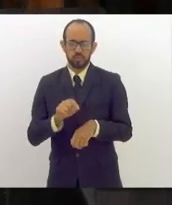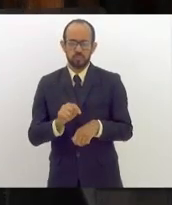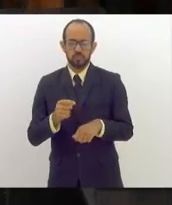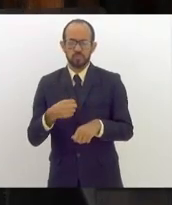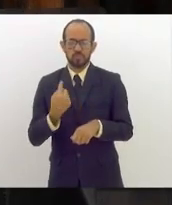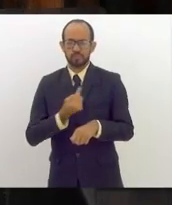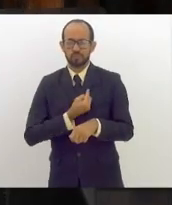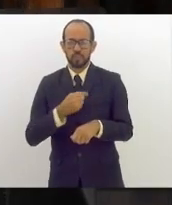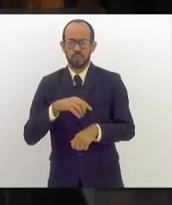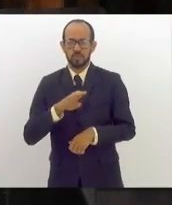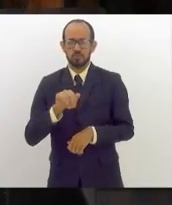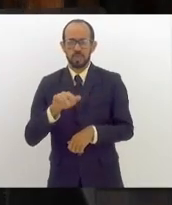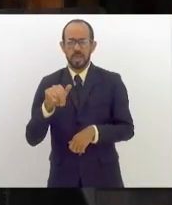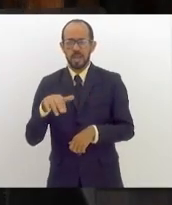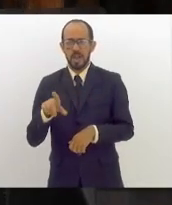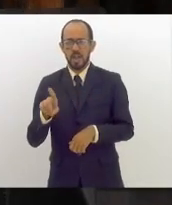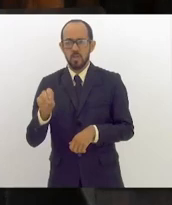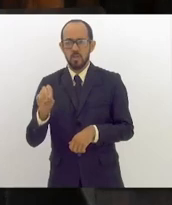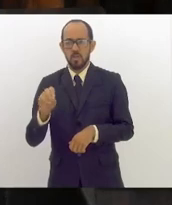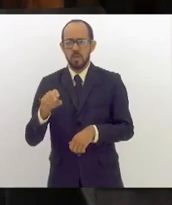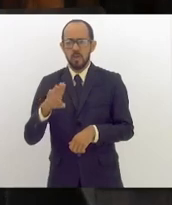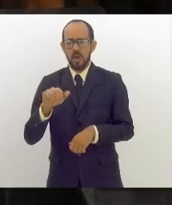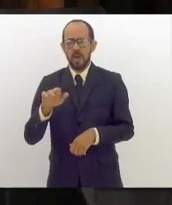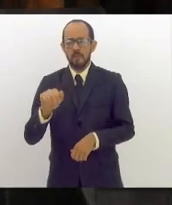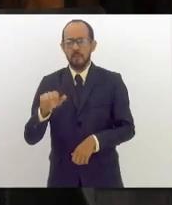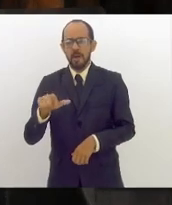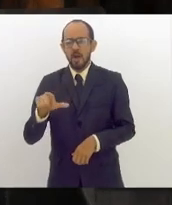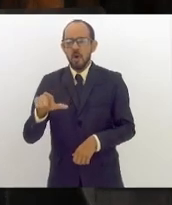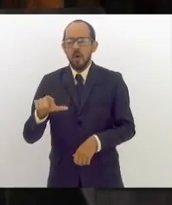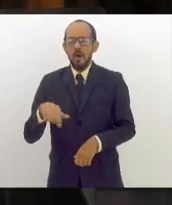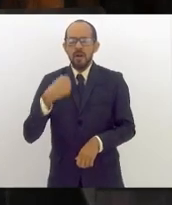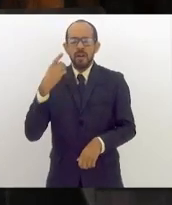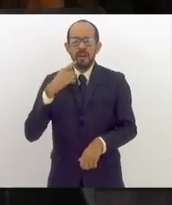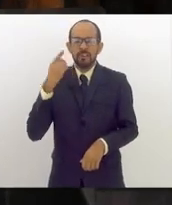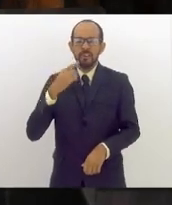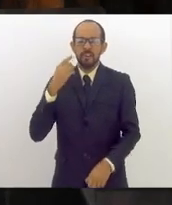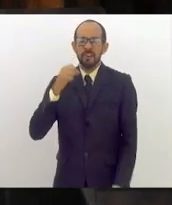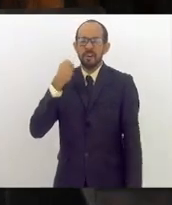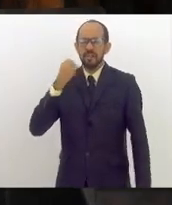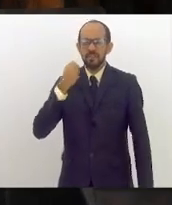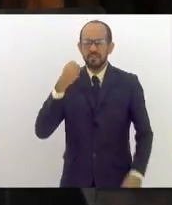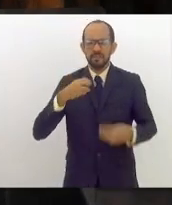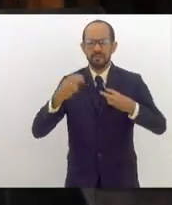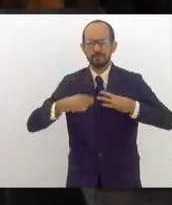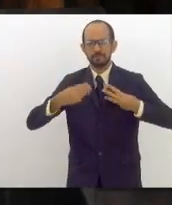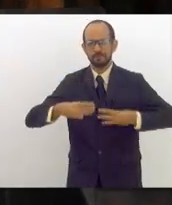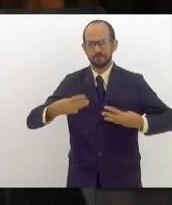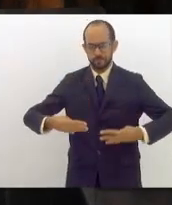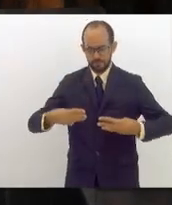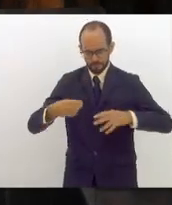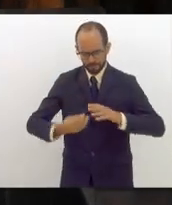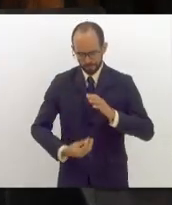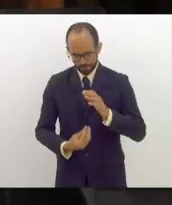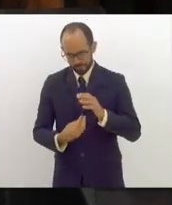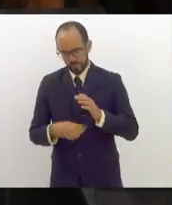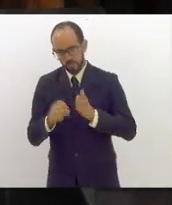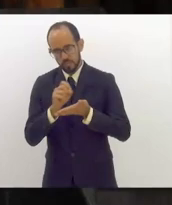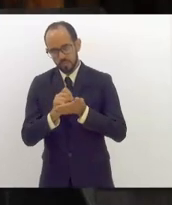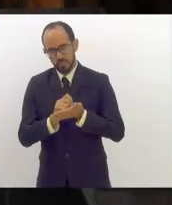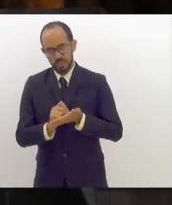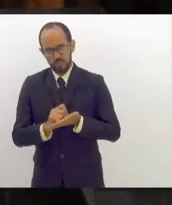Bernardo Cabral foi deputado Senador Ministro redigiu uma constituição